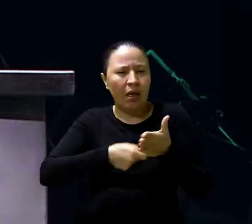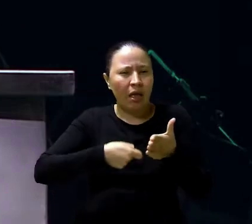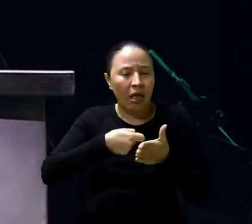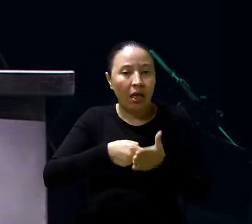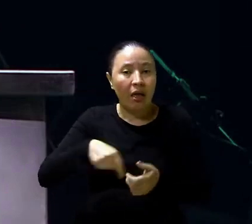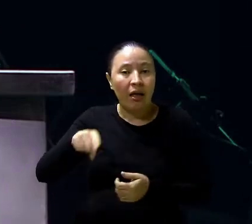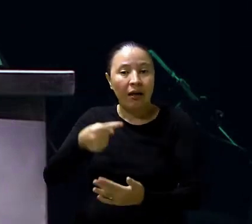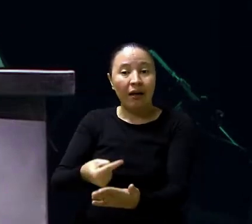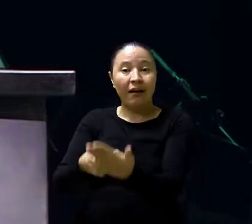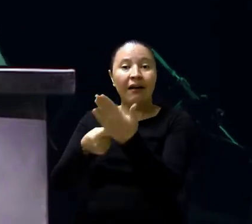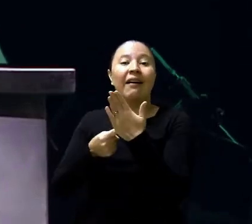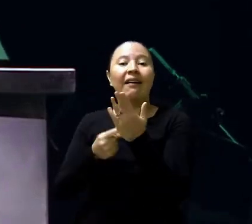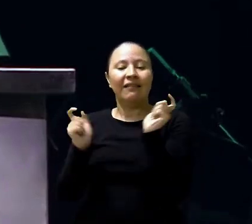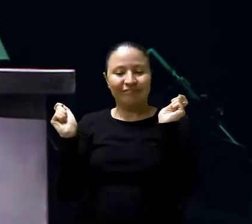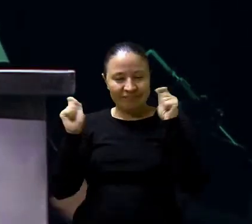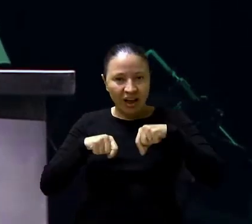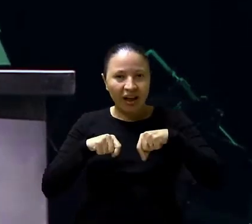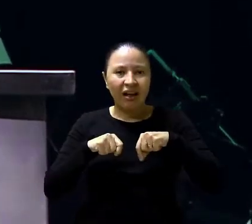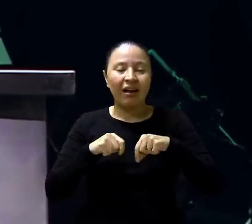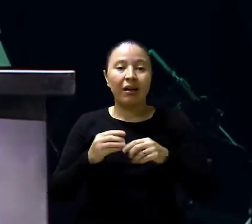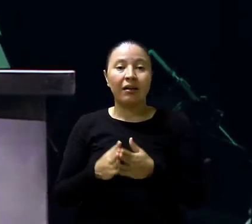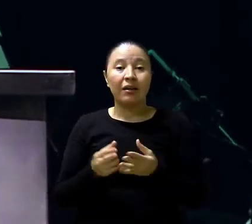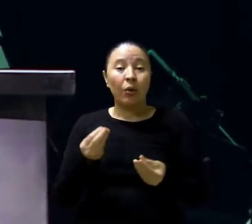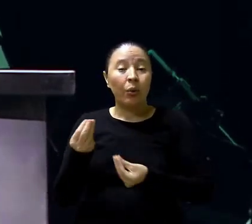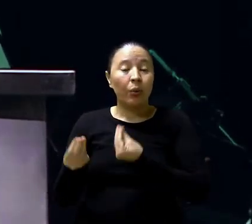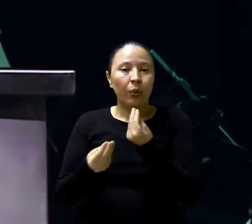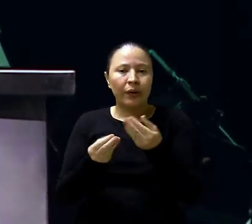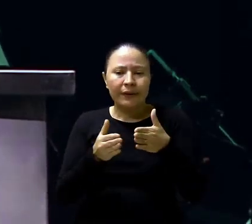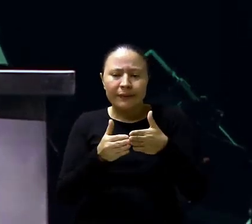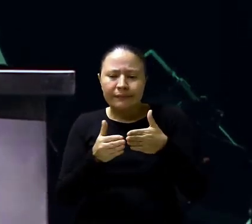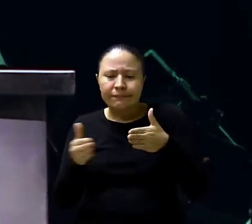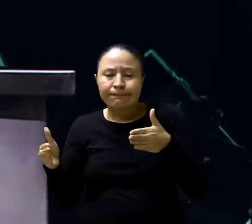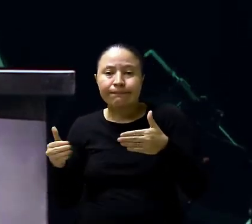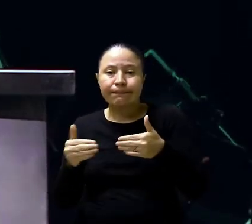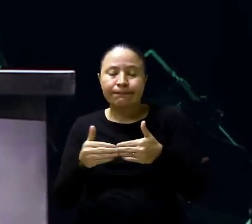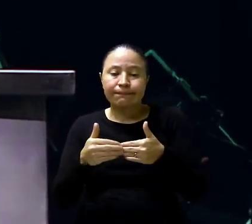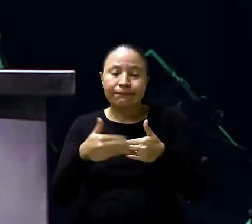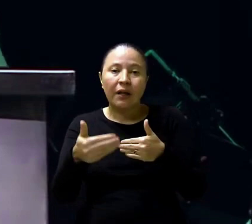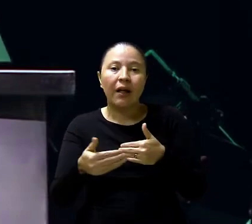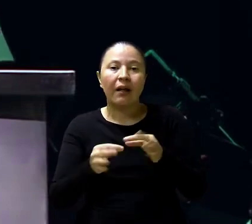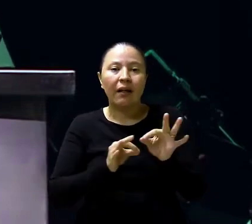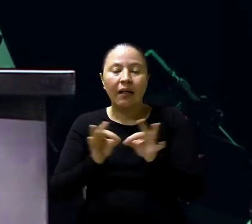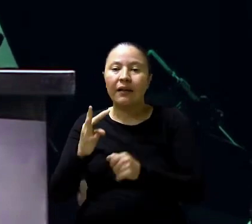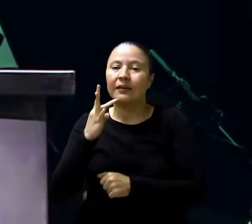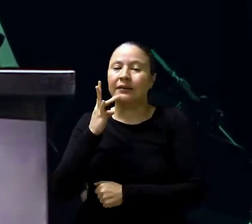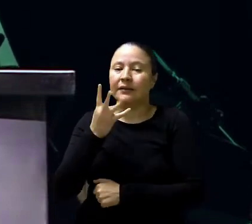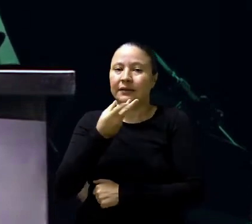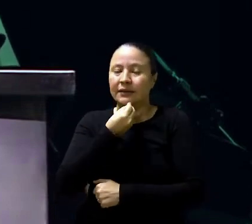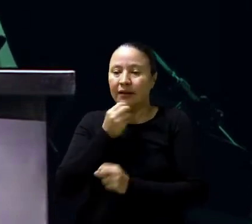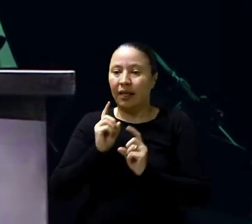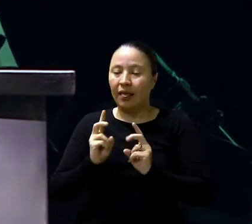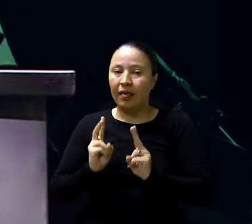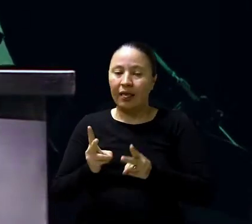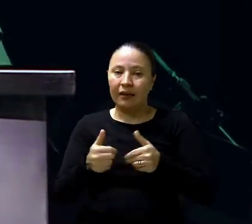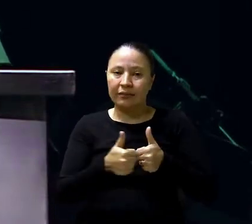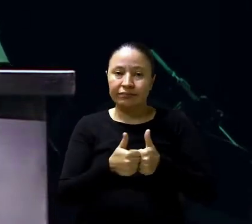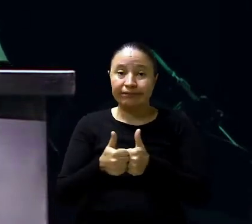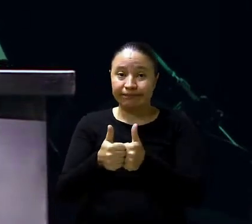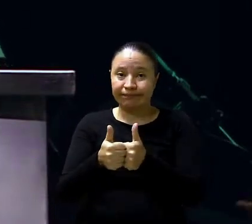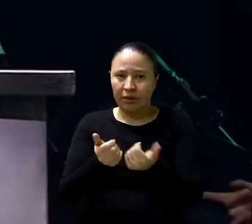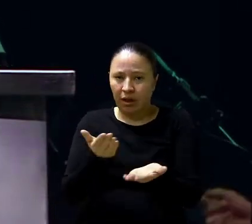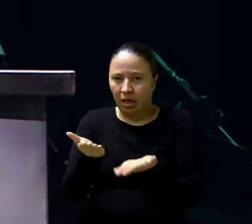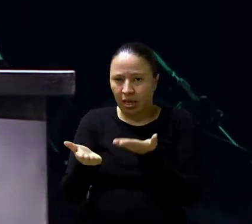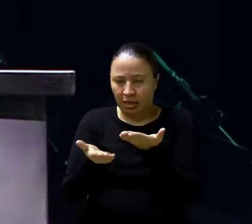vocês nos mostraram que era possível. E assim, passo a passo, construímos nosso conhecimento, sempre guiados e amparados por